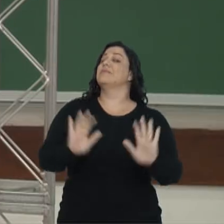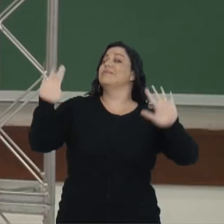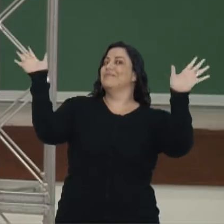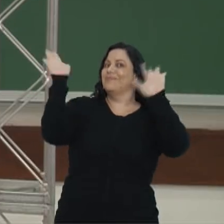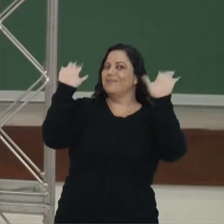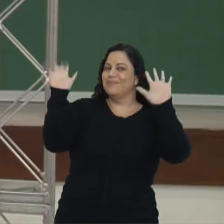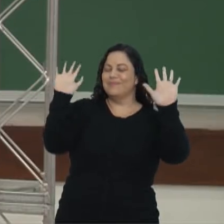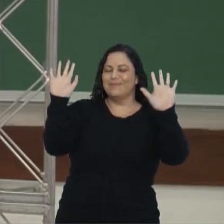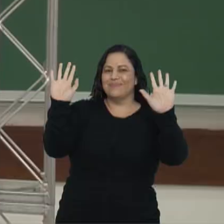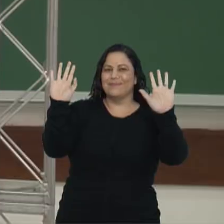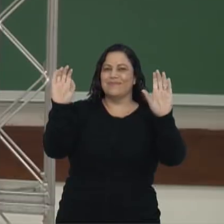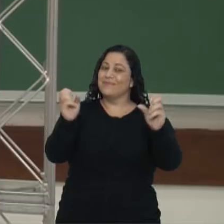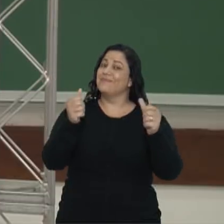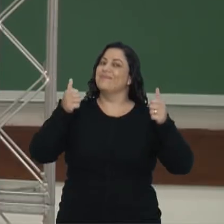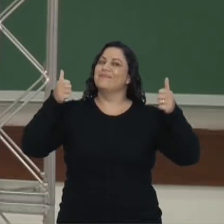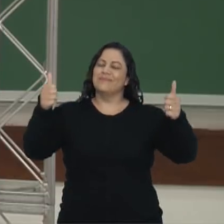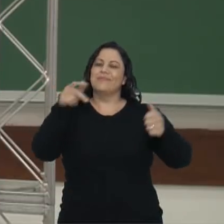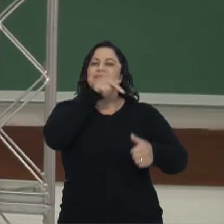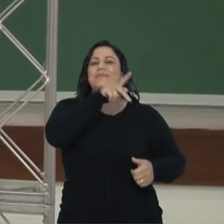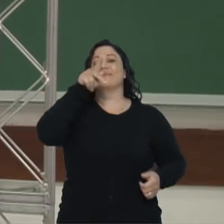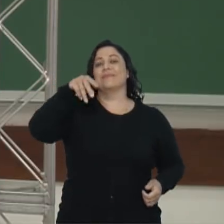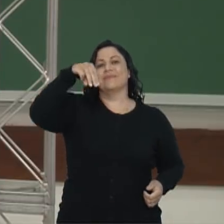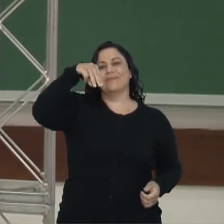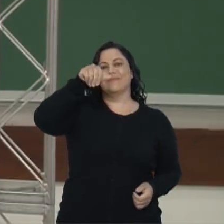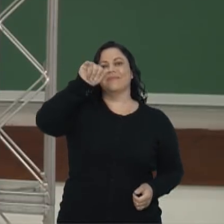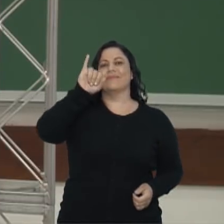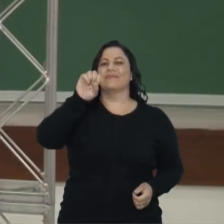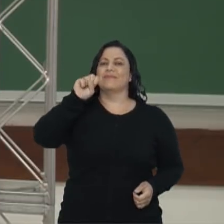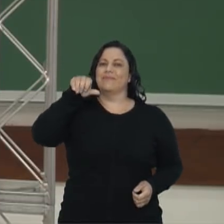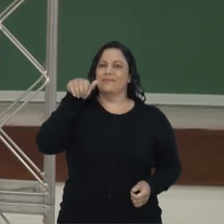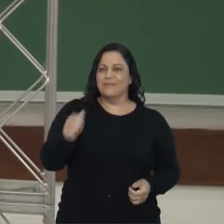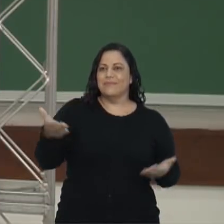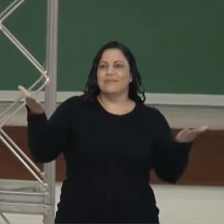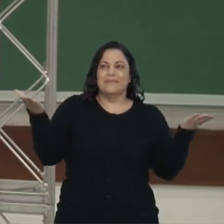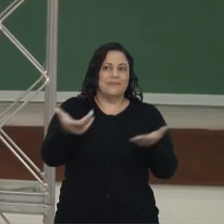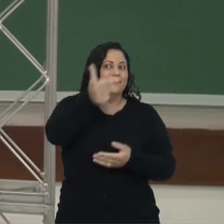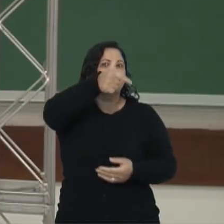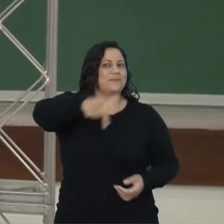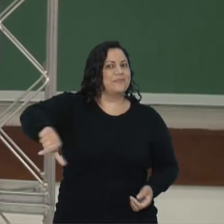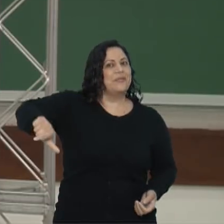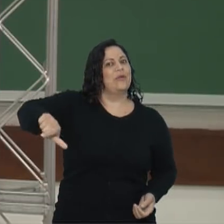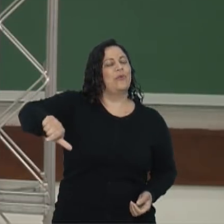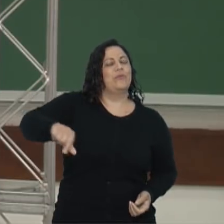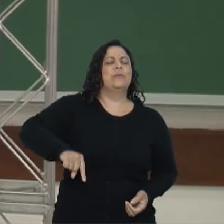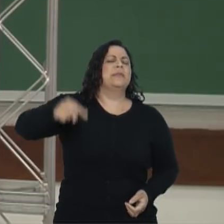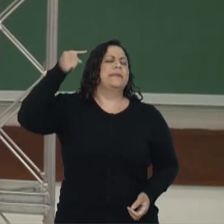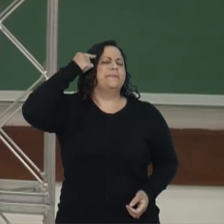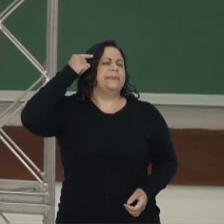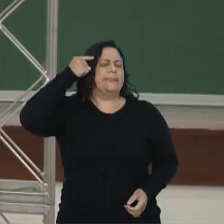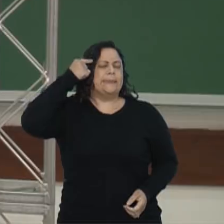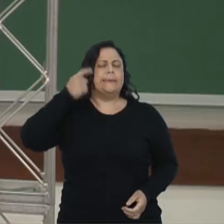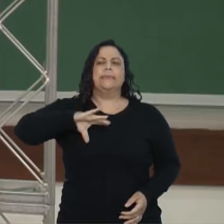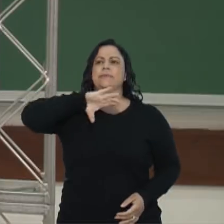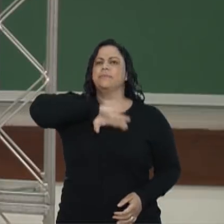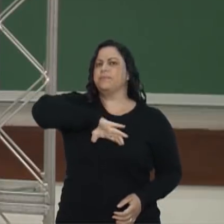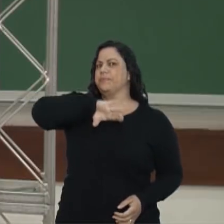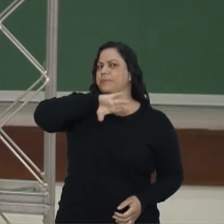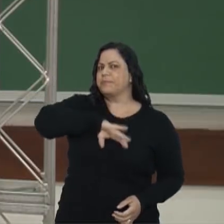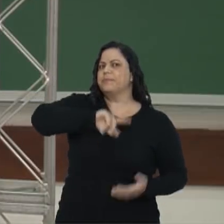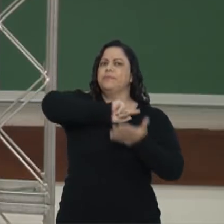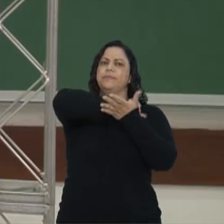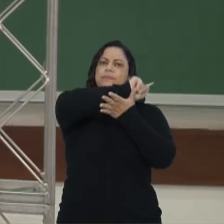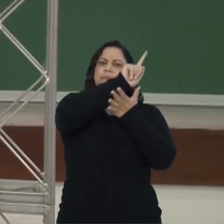Olá, pessoal! Professora Maísa com vocês novamente para pensar língua portuguesa,